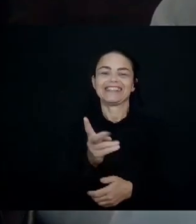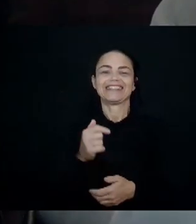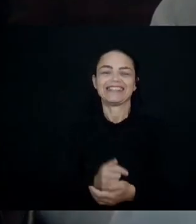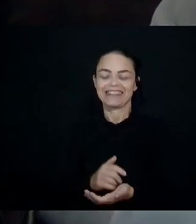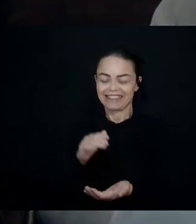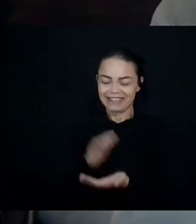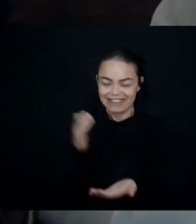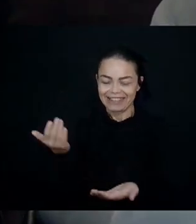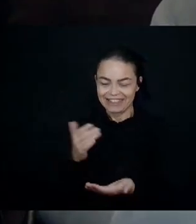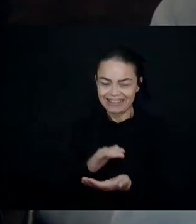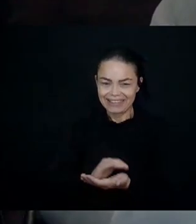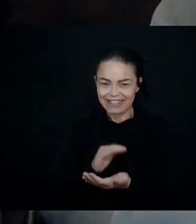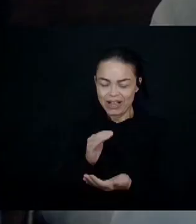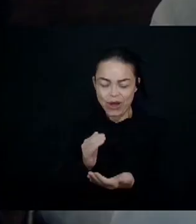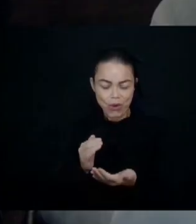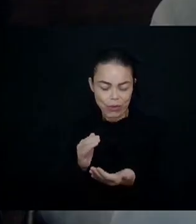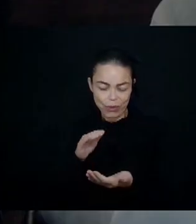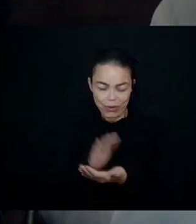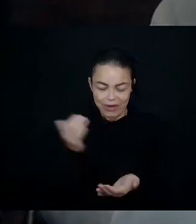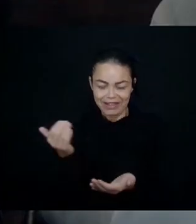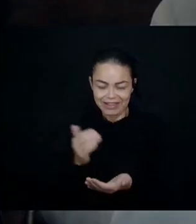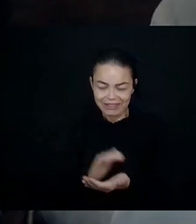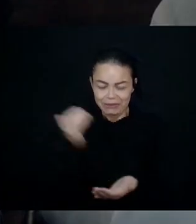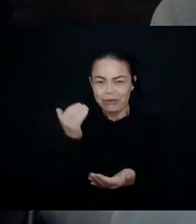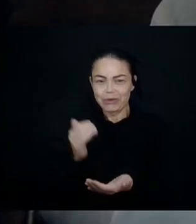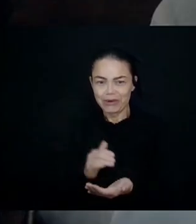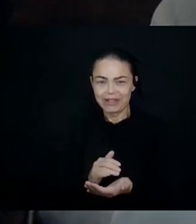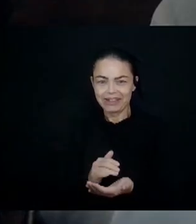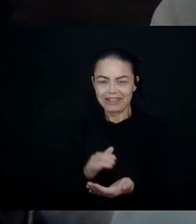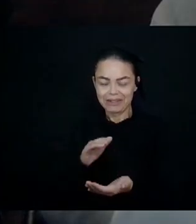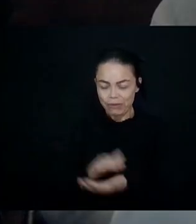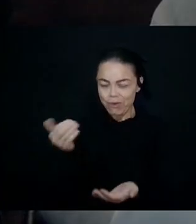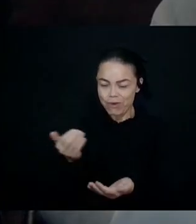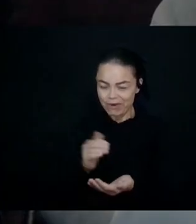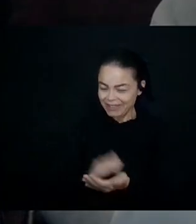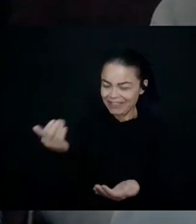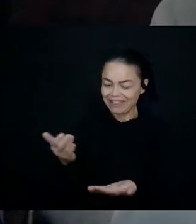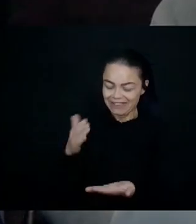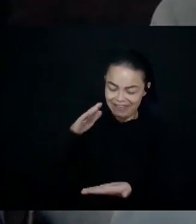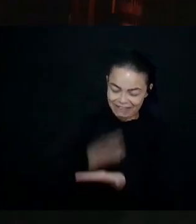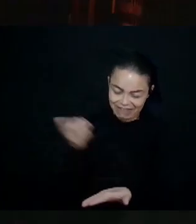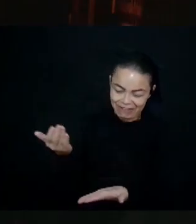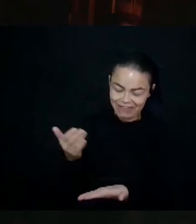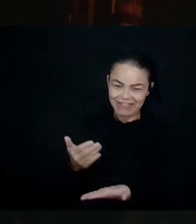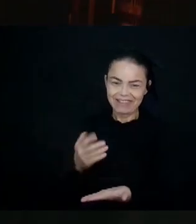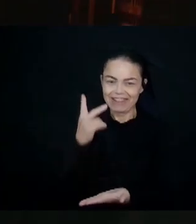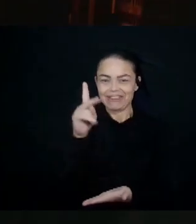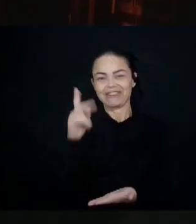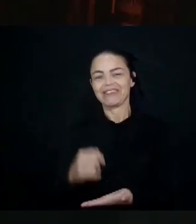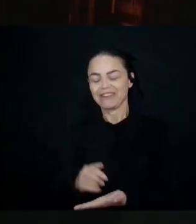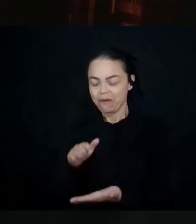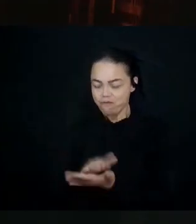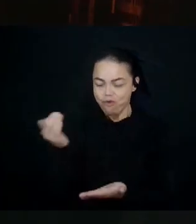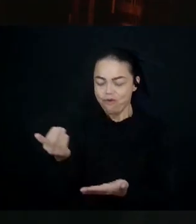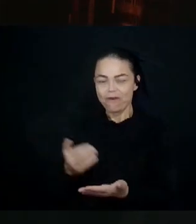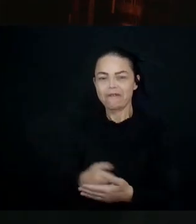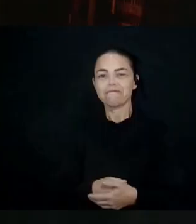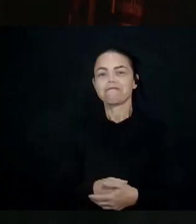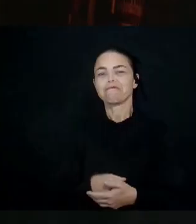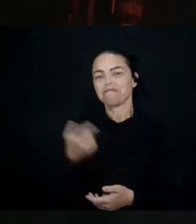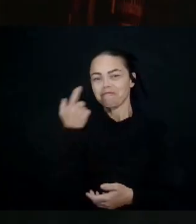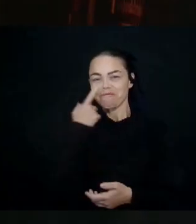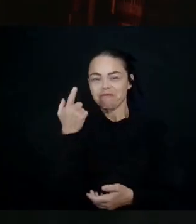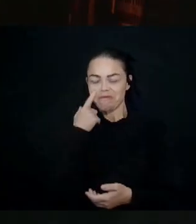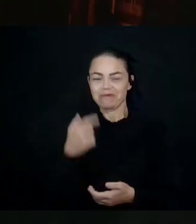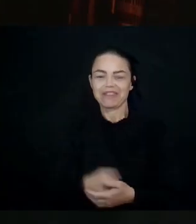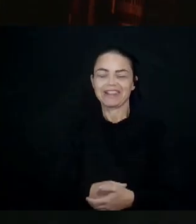um vento embaixo da figurinha para ela virar. Quando você virou, é sua. Ai, que delícia! Olha só o que